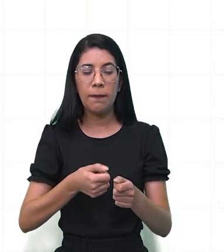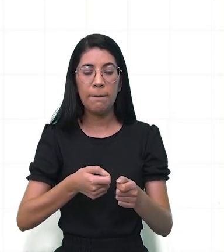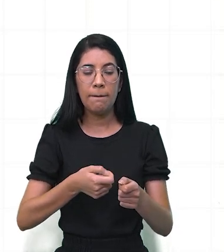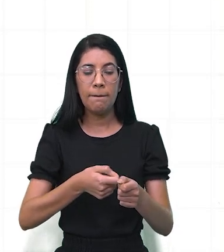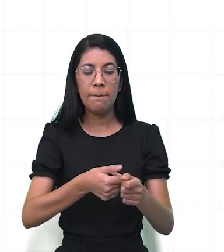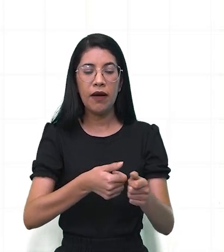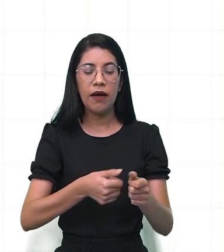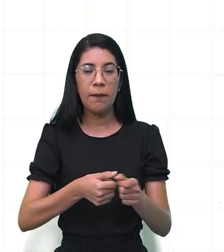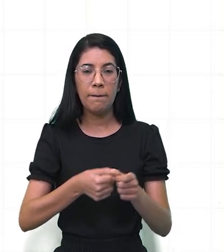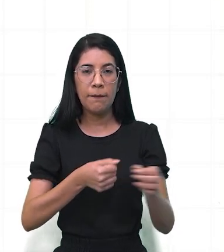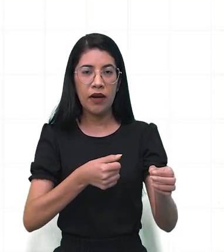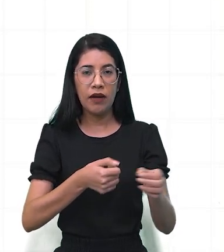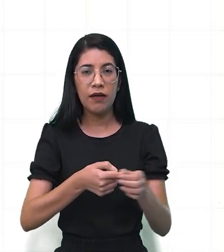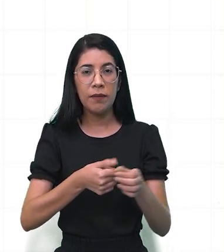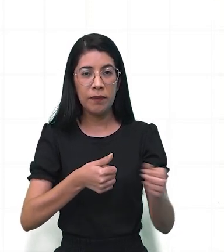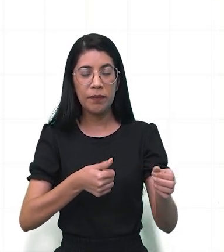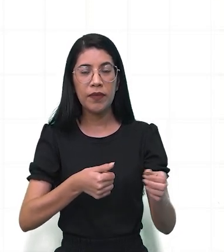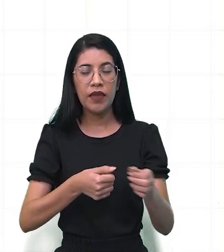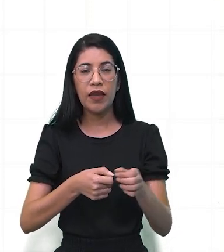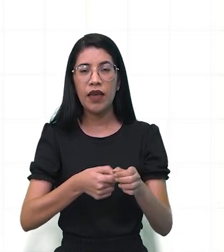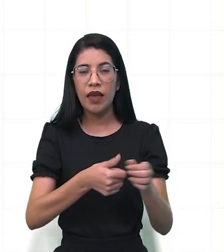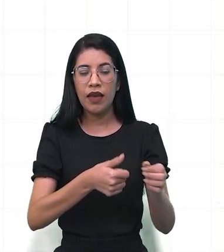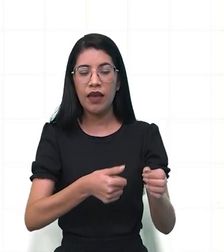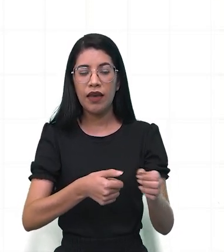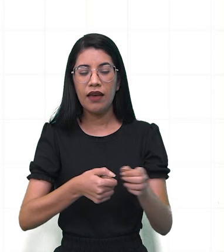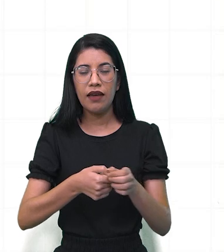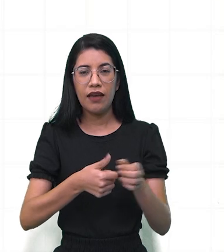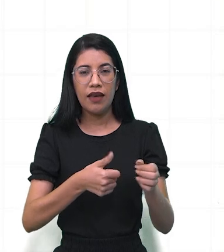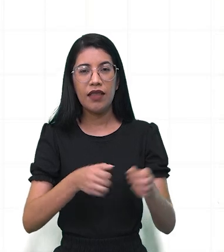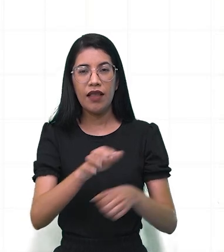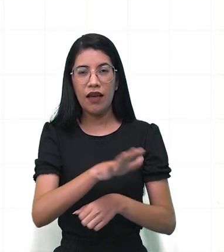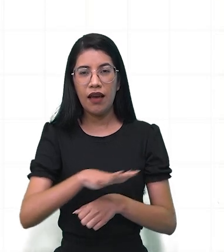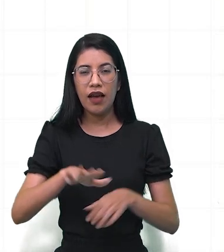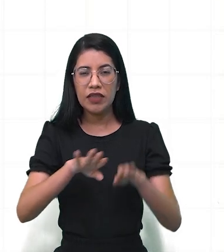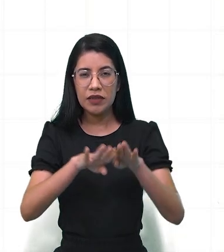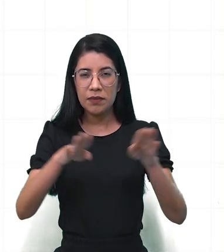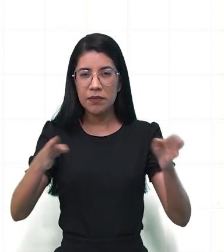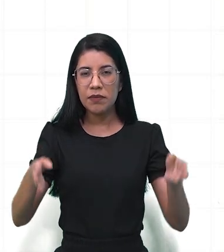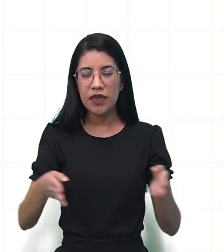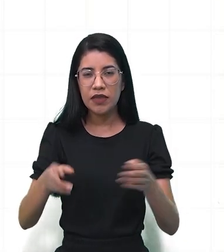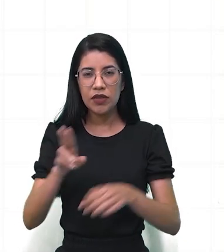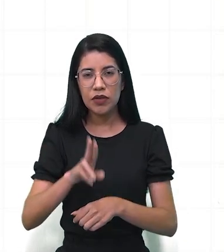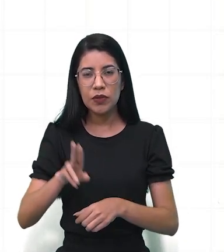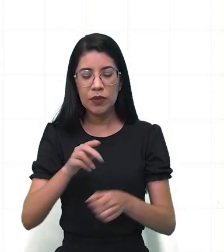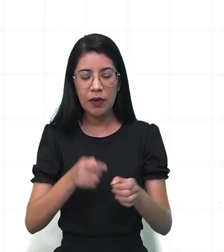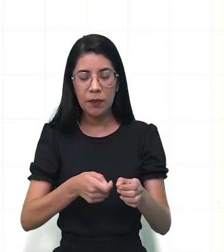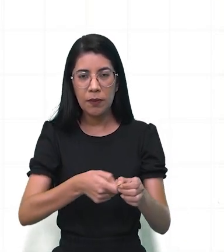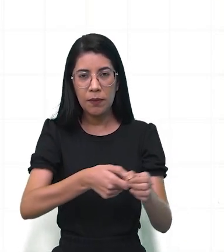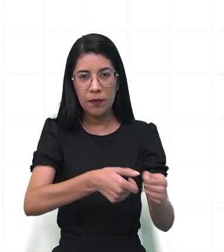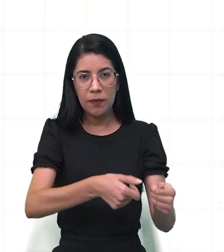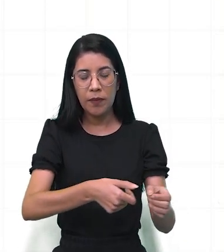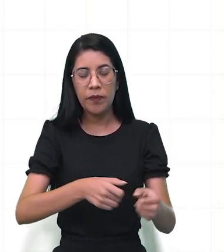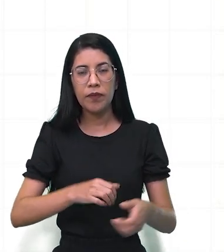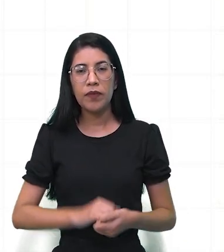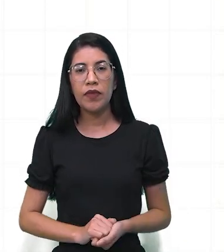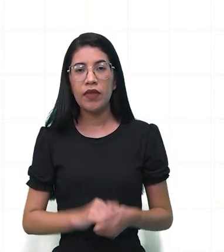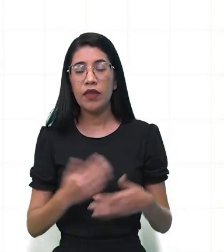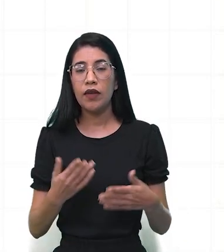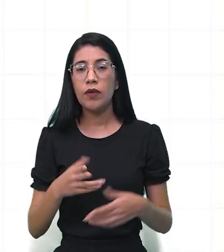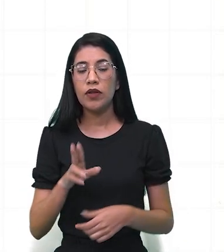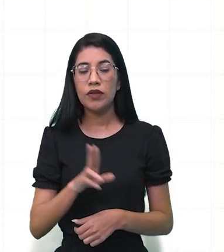futebol de botão, né, aqueles campinhos que tem de mesa, que a gente joga ali com um botão, tá? Então, vamos colocar